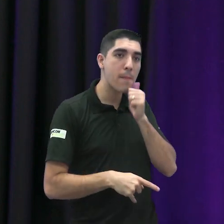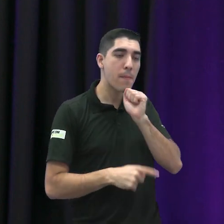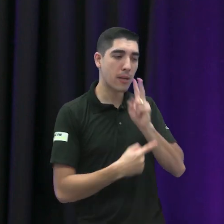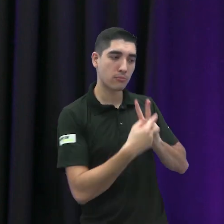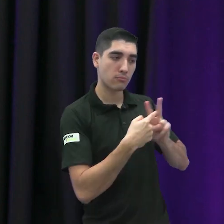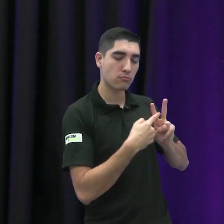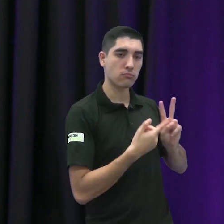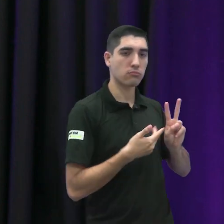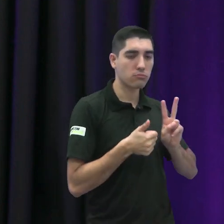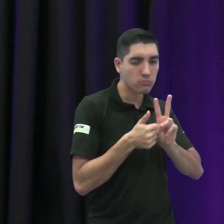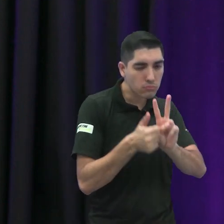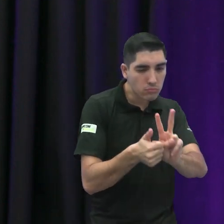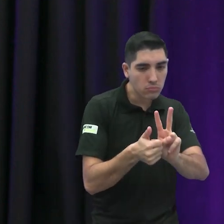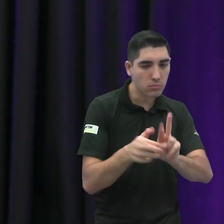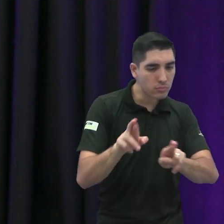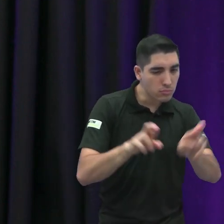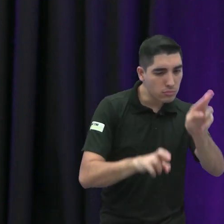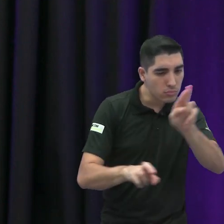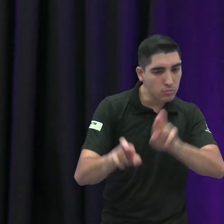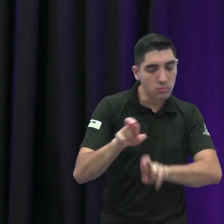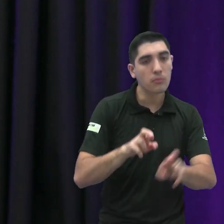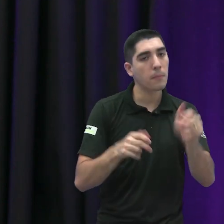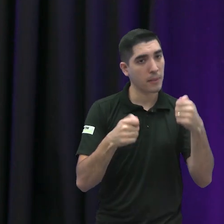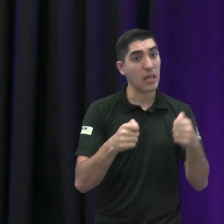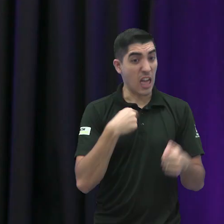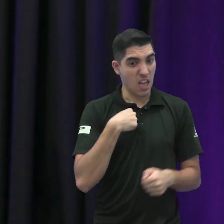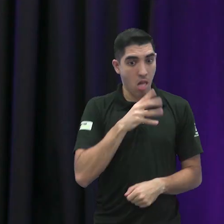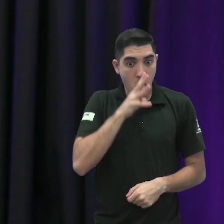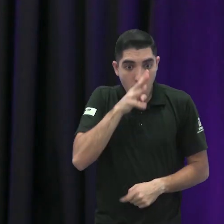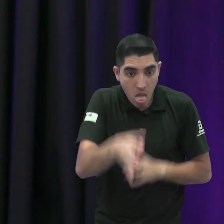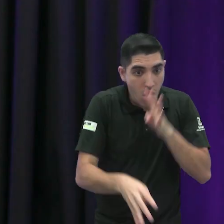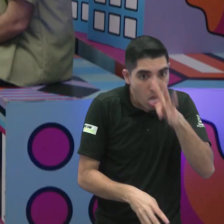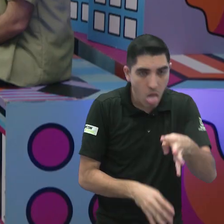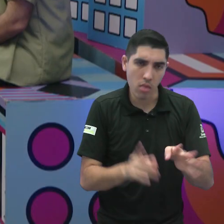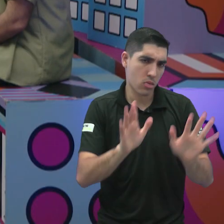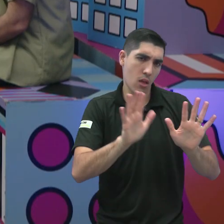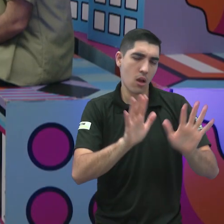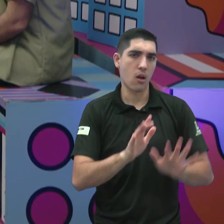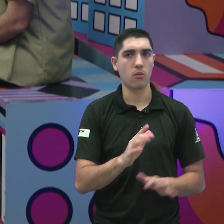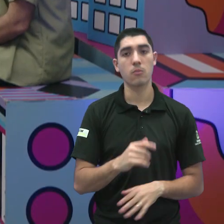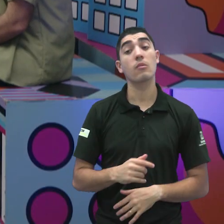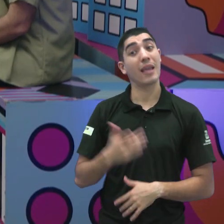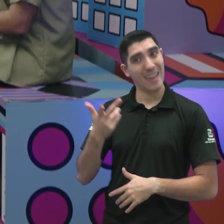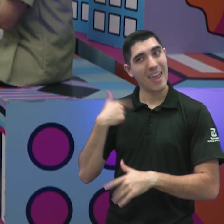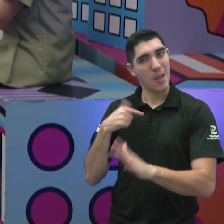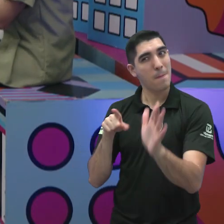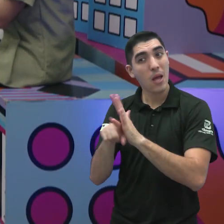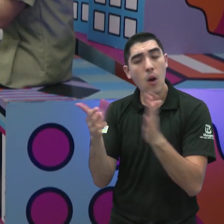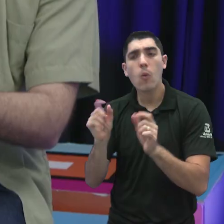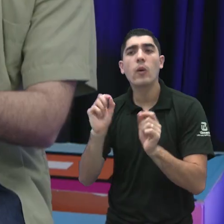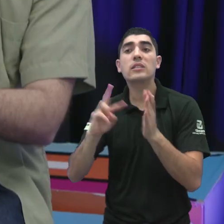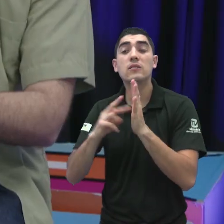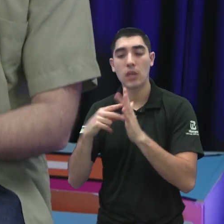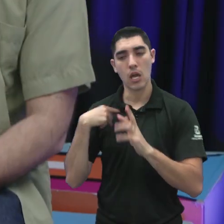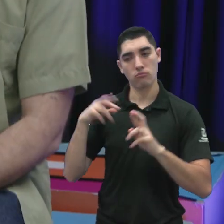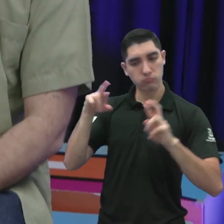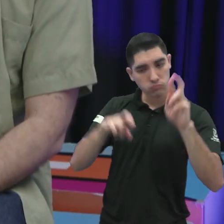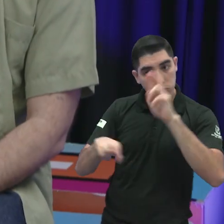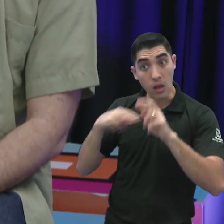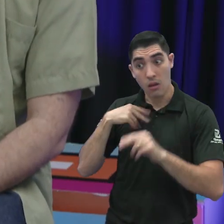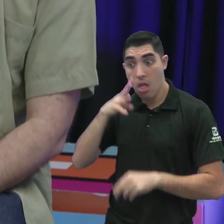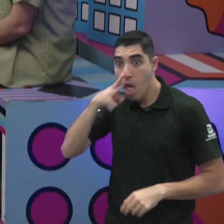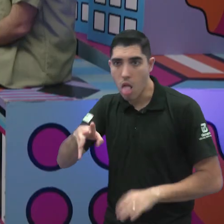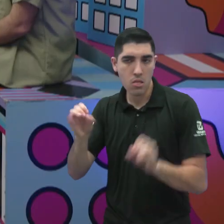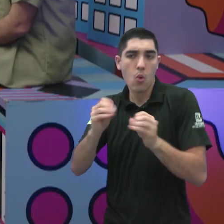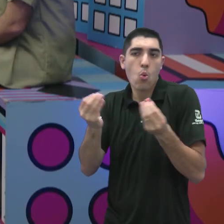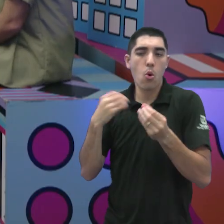supervisão. E isso não é invadir a privacidade dos adolescentes, É isso que eu ia perguntar, qual que é a linha que divide a invasão da supervisão? Por